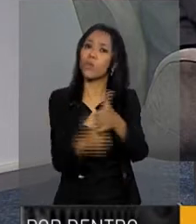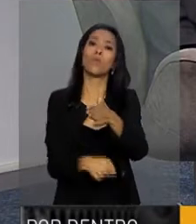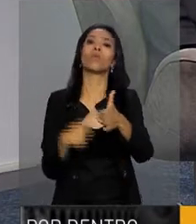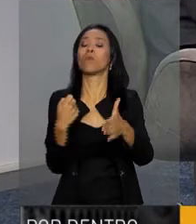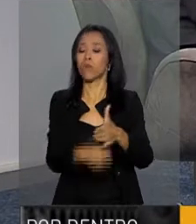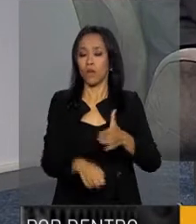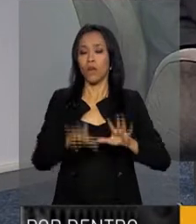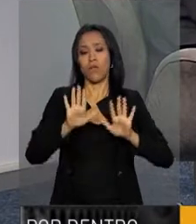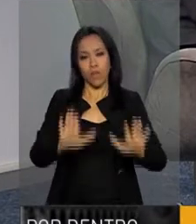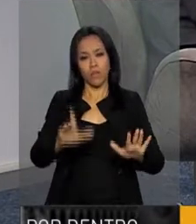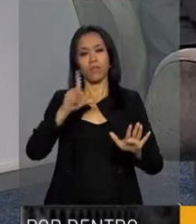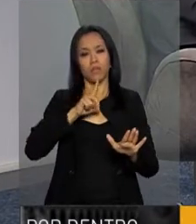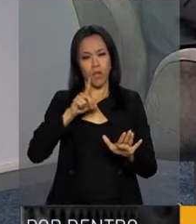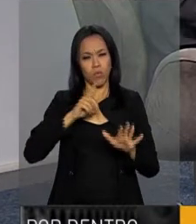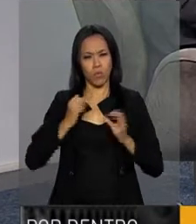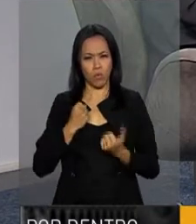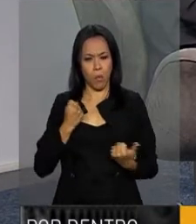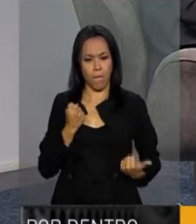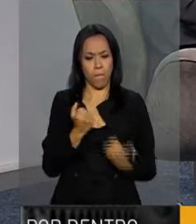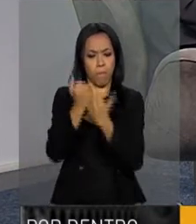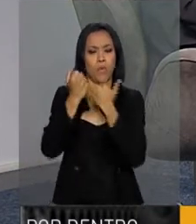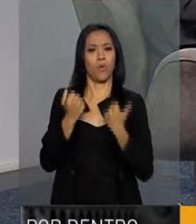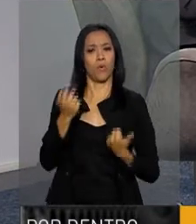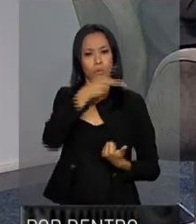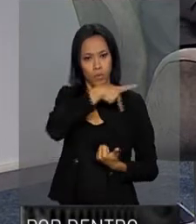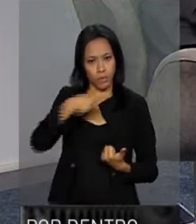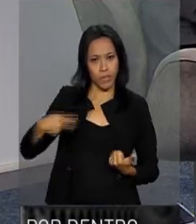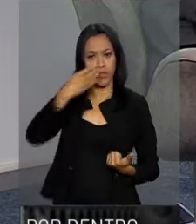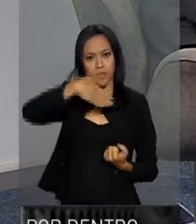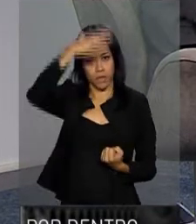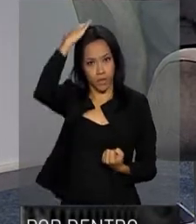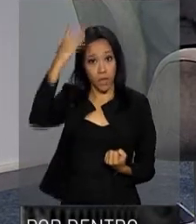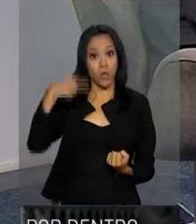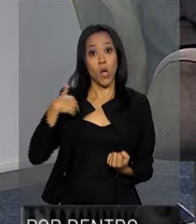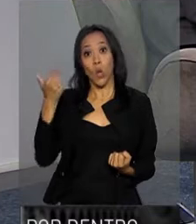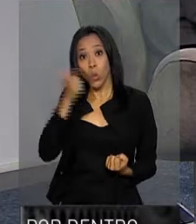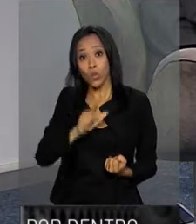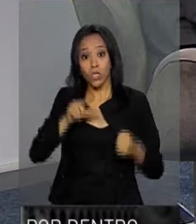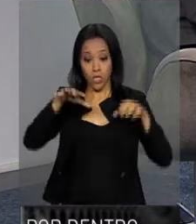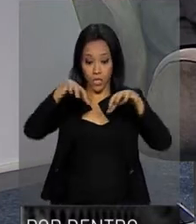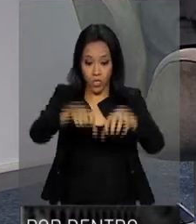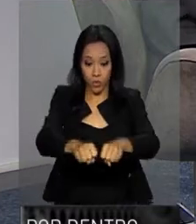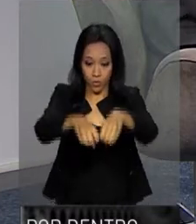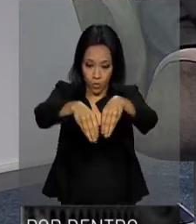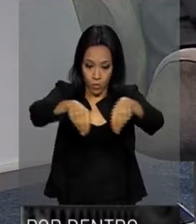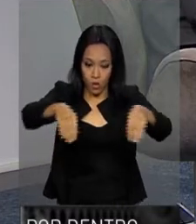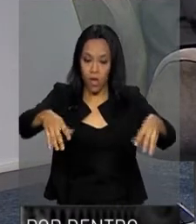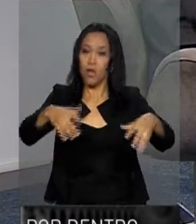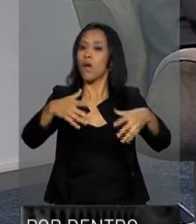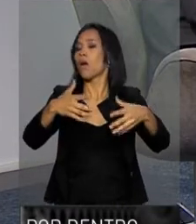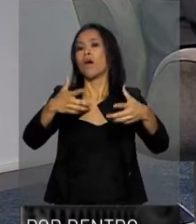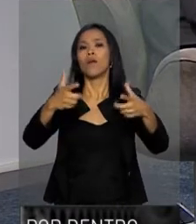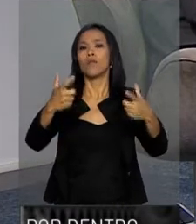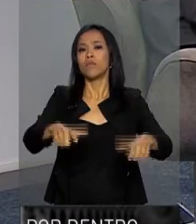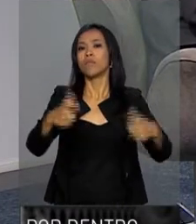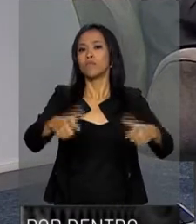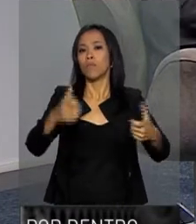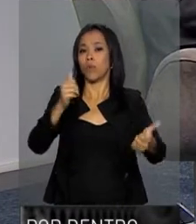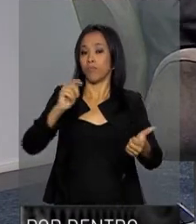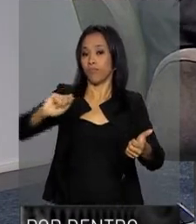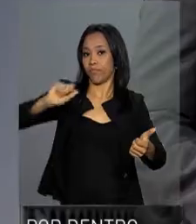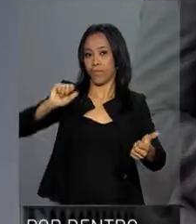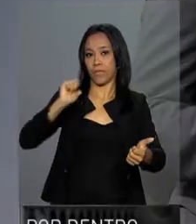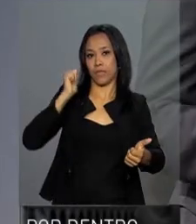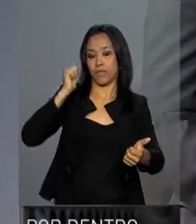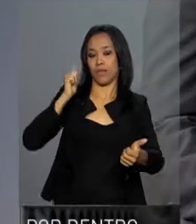firme do presidente temer tem conseguido o espaço orçamentário bolsa-atleta realizamos e 2017